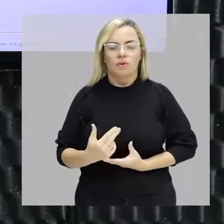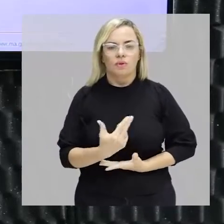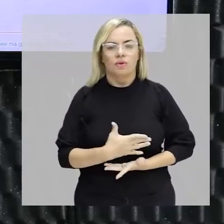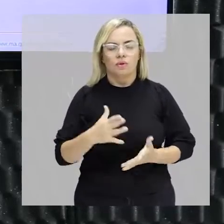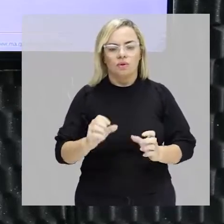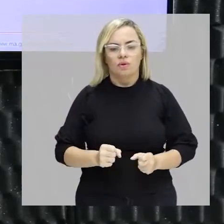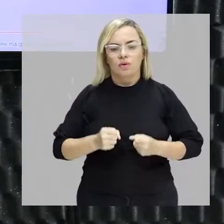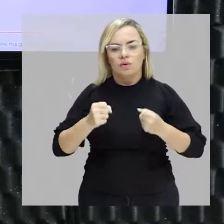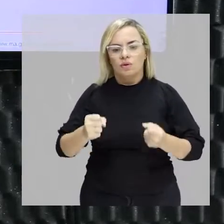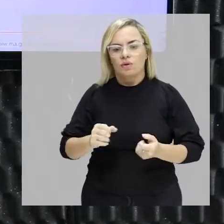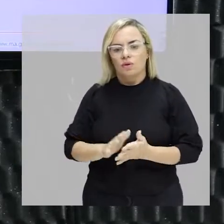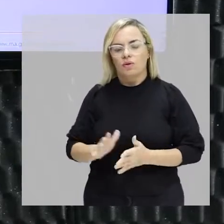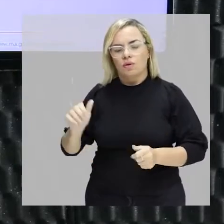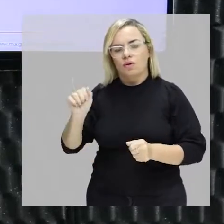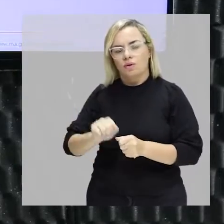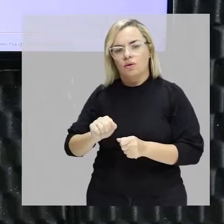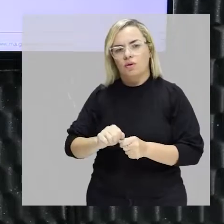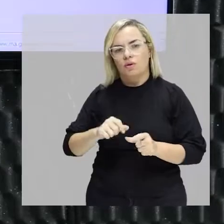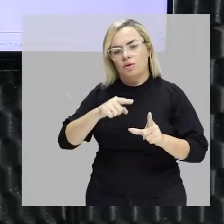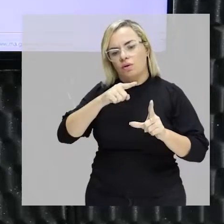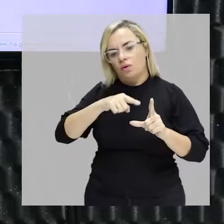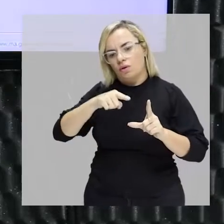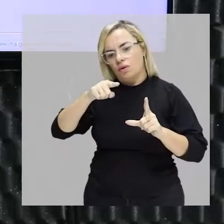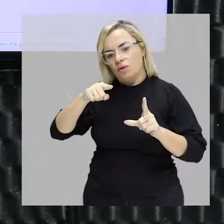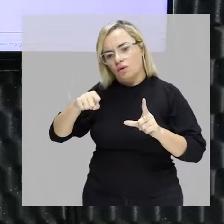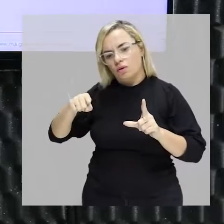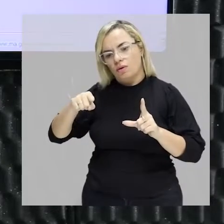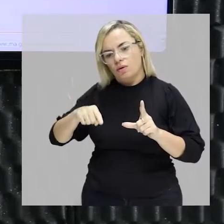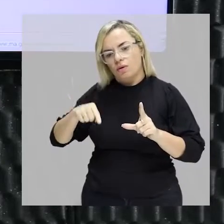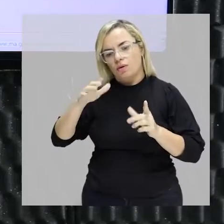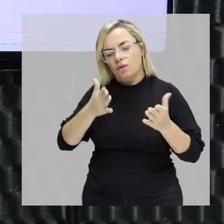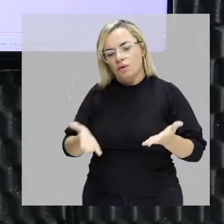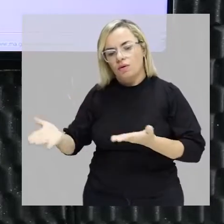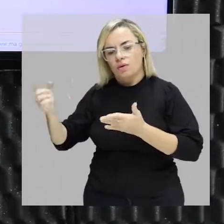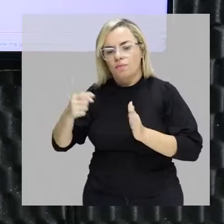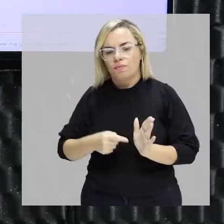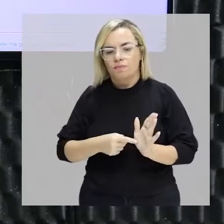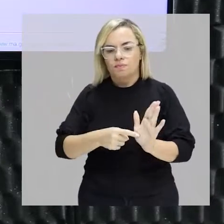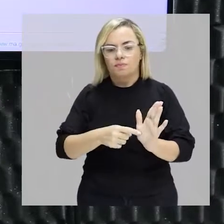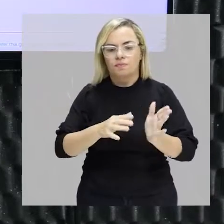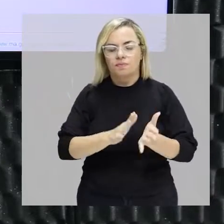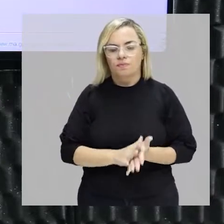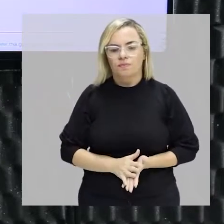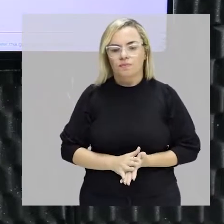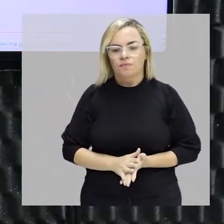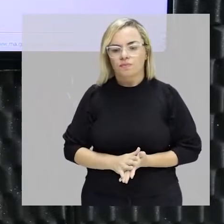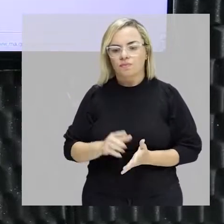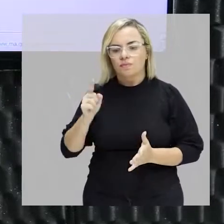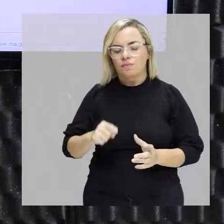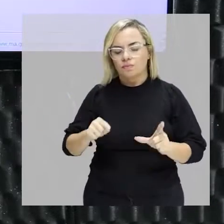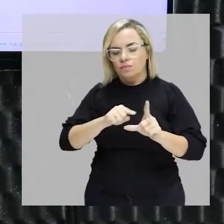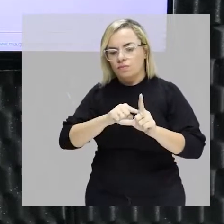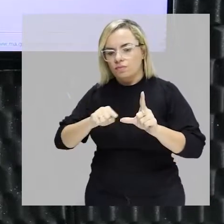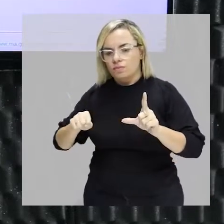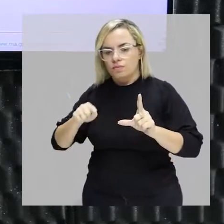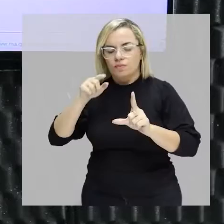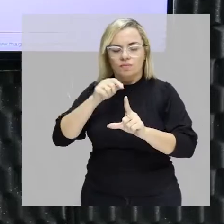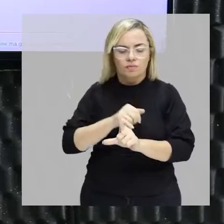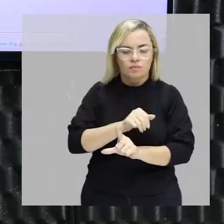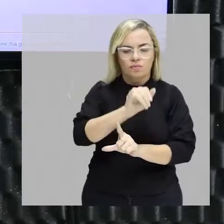podemos construir o gráfico daquela função que eu acabei de te mencionar. Olha como esse gráfico se apresenta, ó. No eixo y, nós